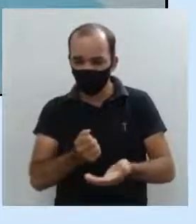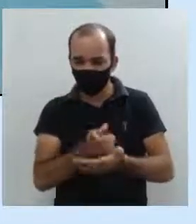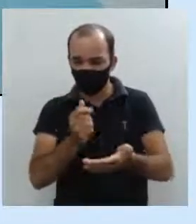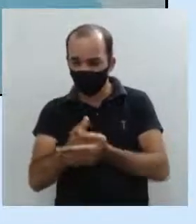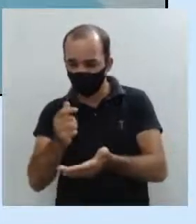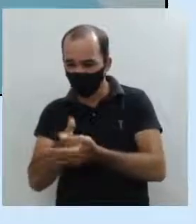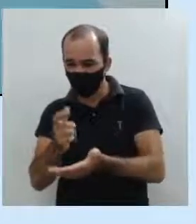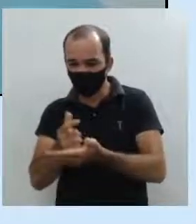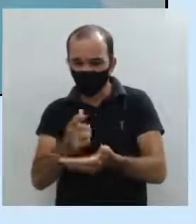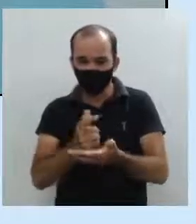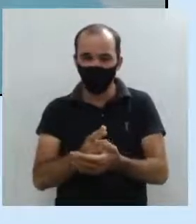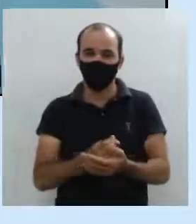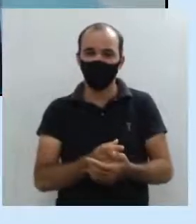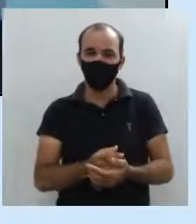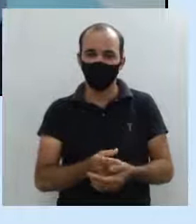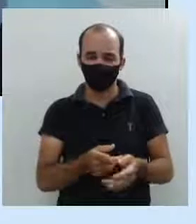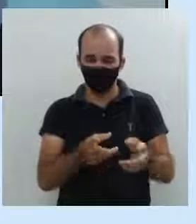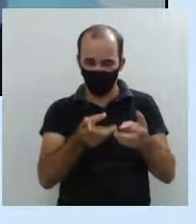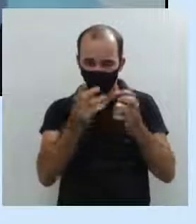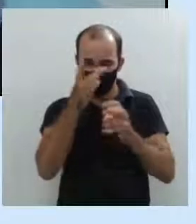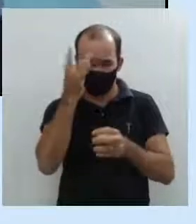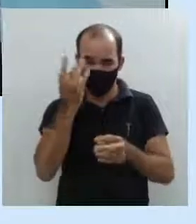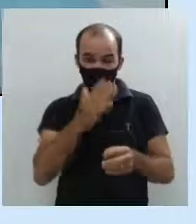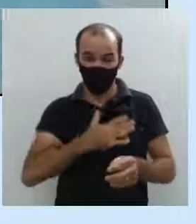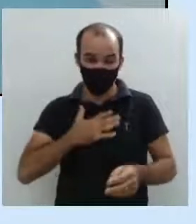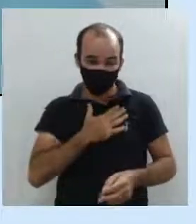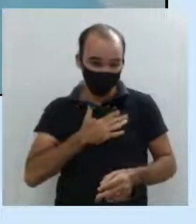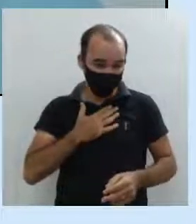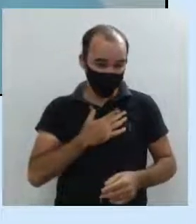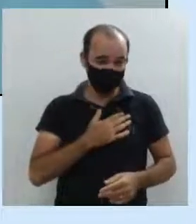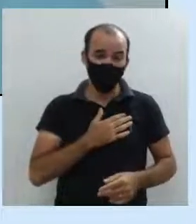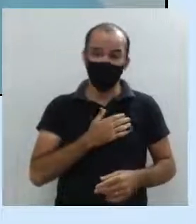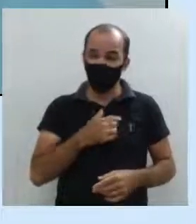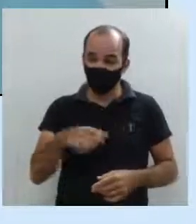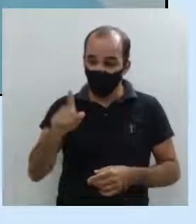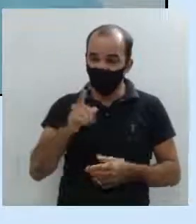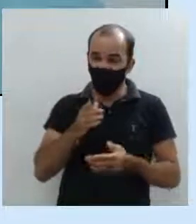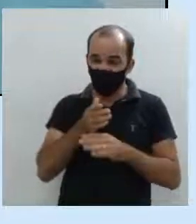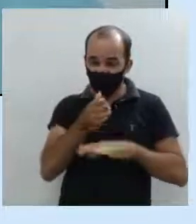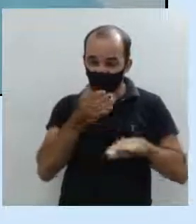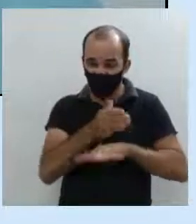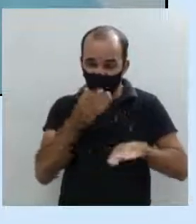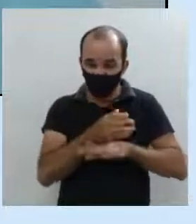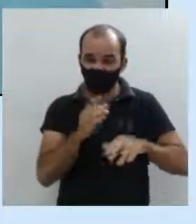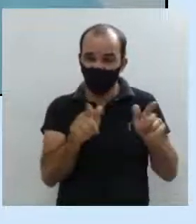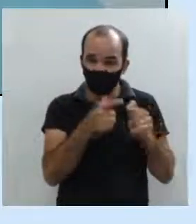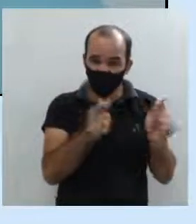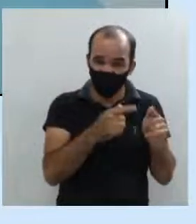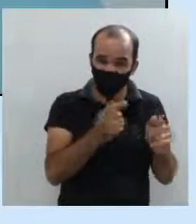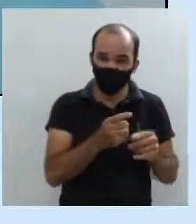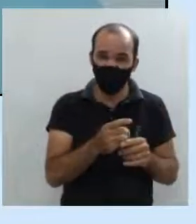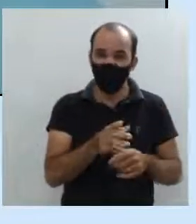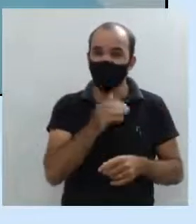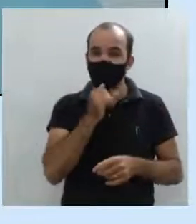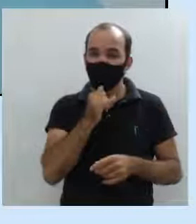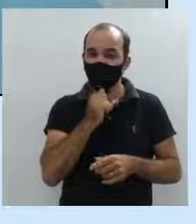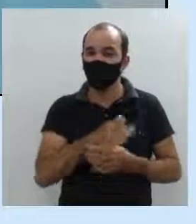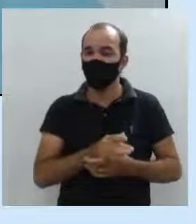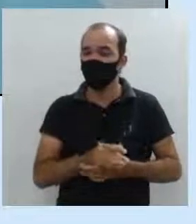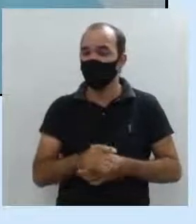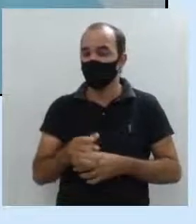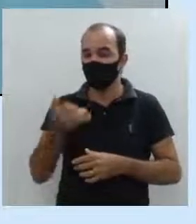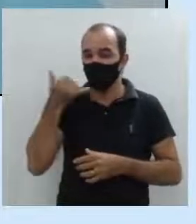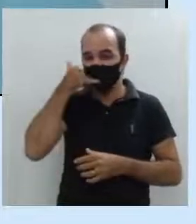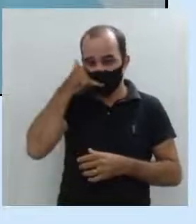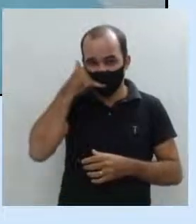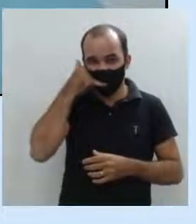celular. Vocês sabiam que existem pelo menos a média de 2 celulares para cada pessoa que há no